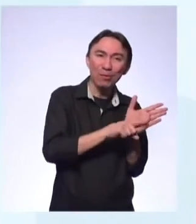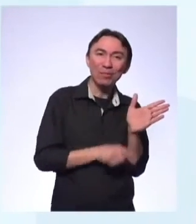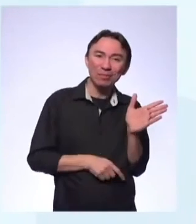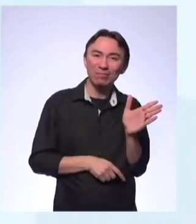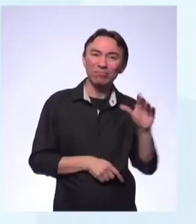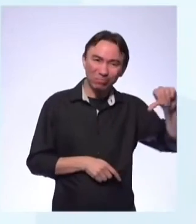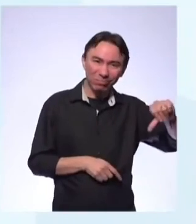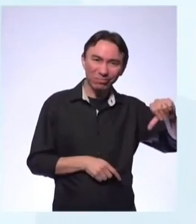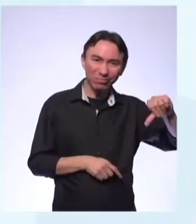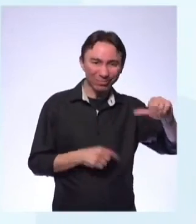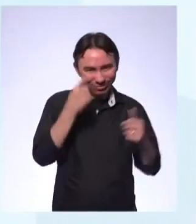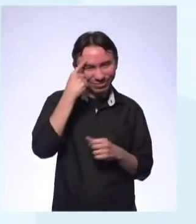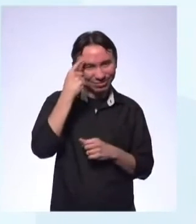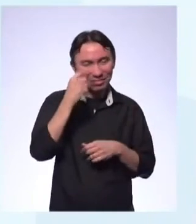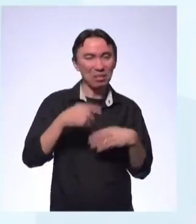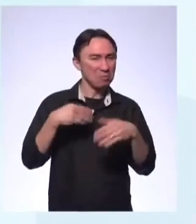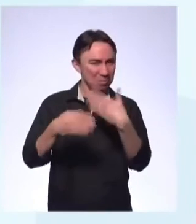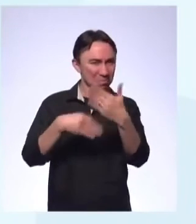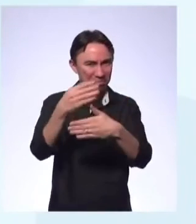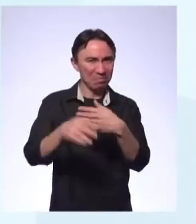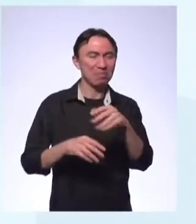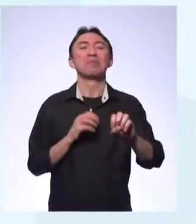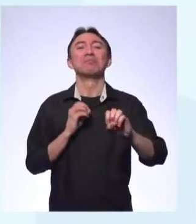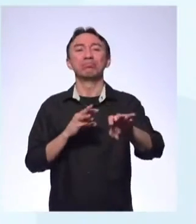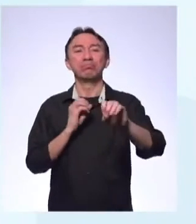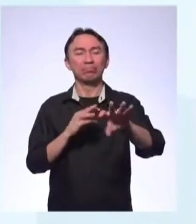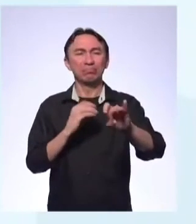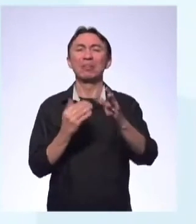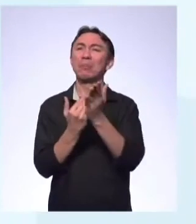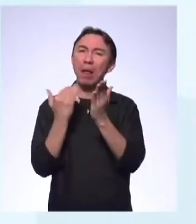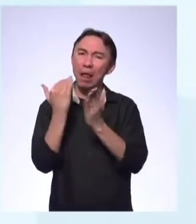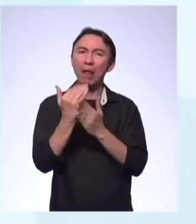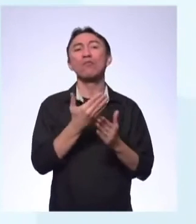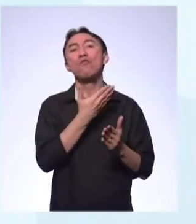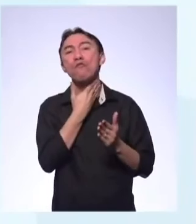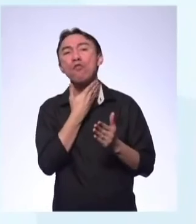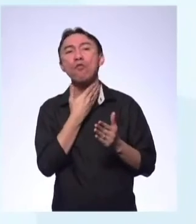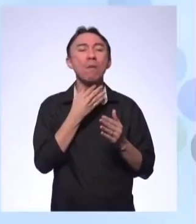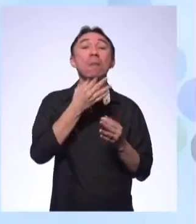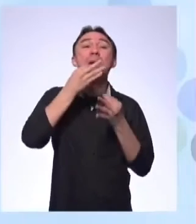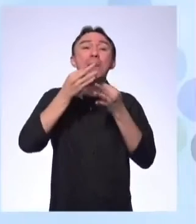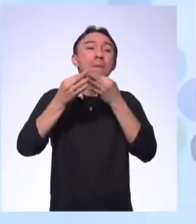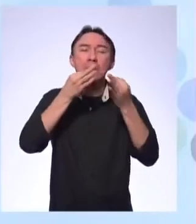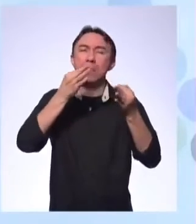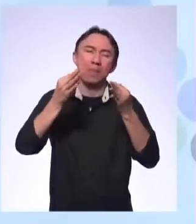determinados momentos vou fazer mais aulas falando sobre as vozes argumentativas não vai dar tempo para falar sobre